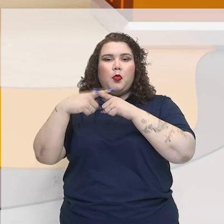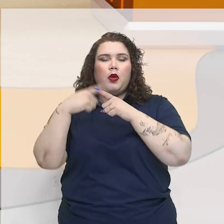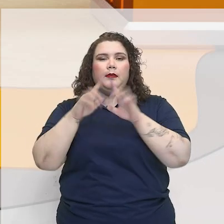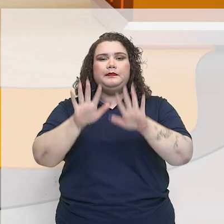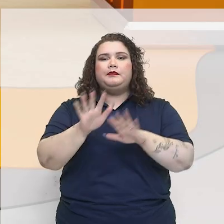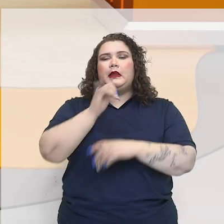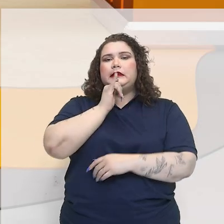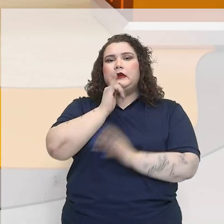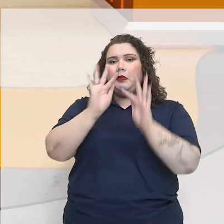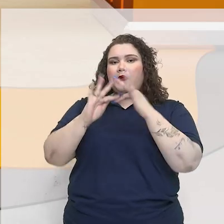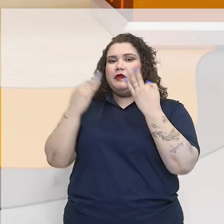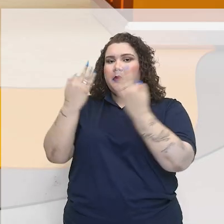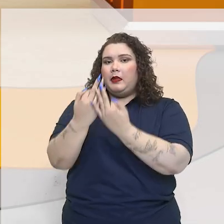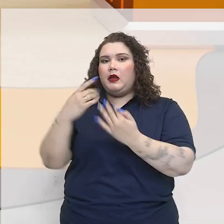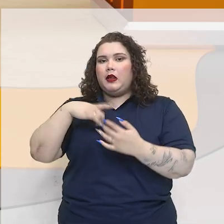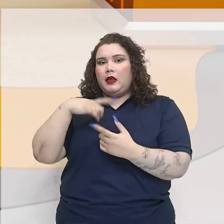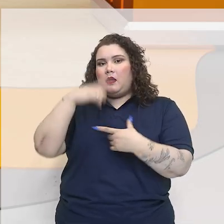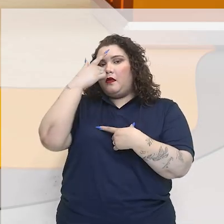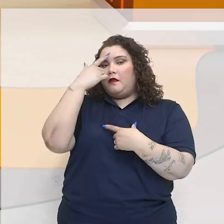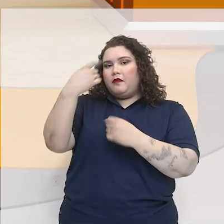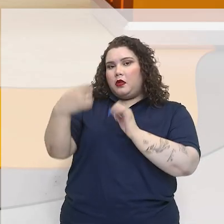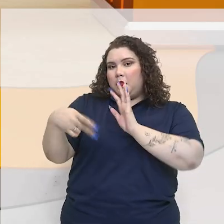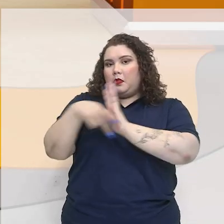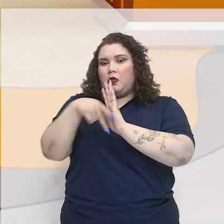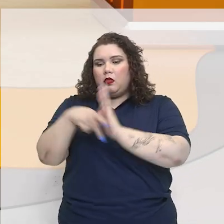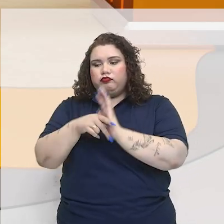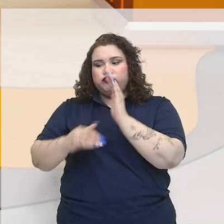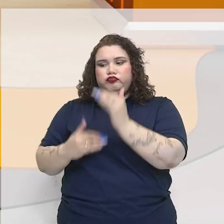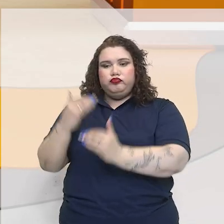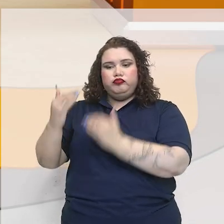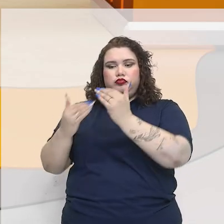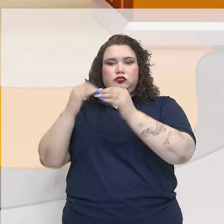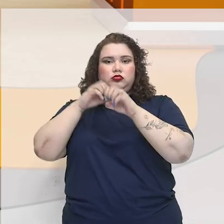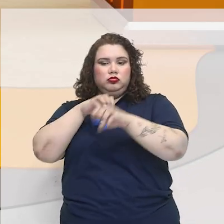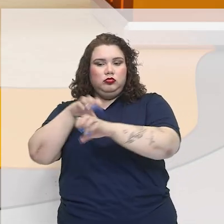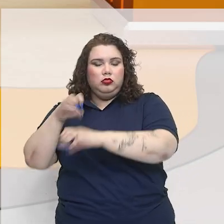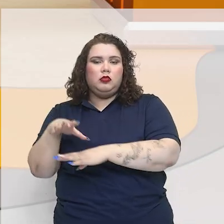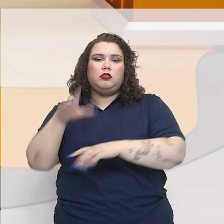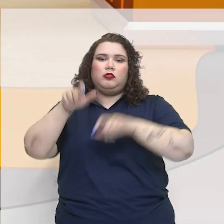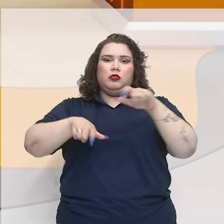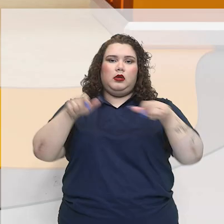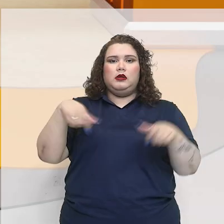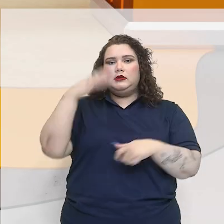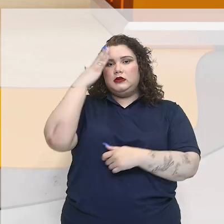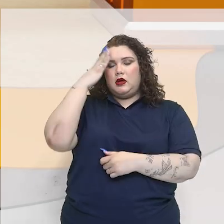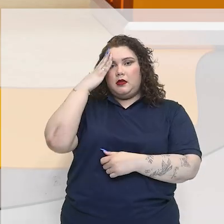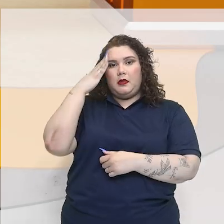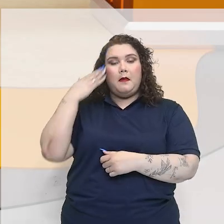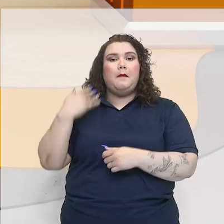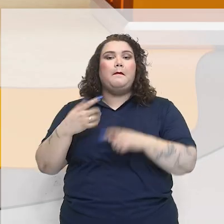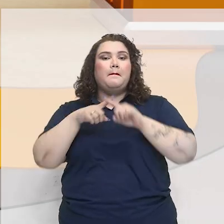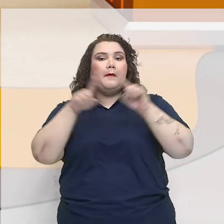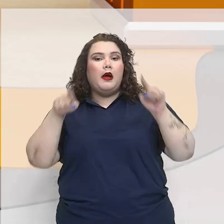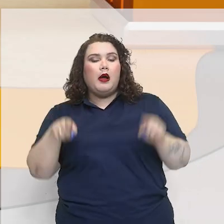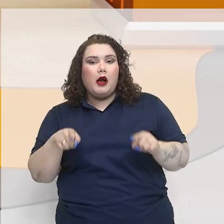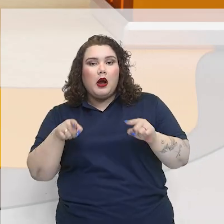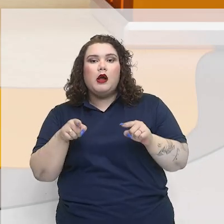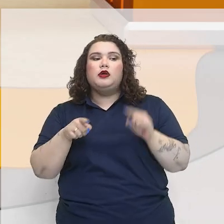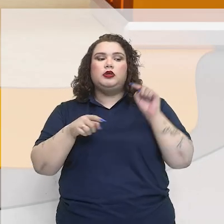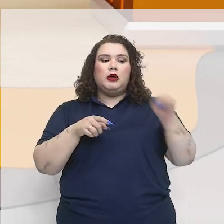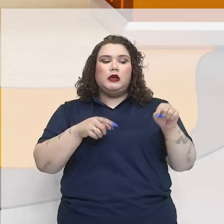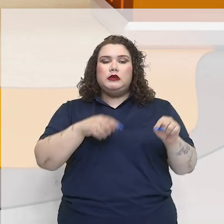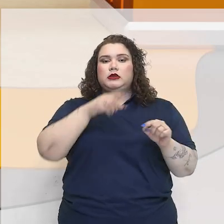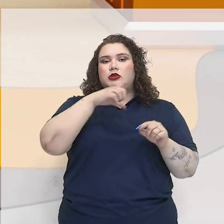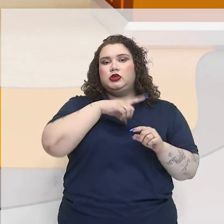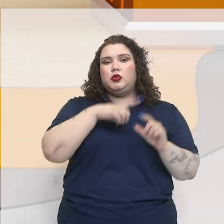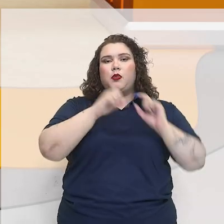fé, elas têm, elas desenvolvem, então, aí, para que os filhos saibam. Mas, de um outro lado, nós temos, então, aí,